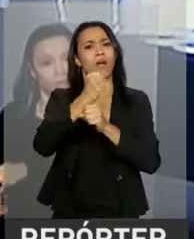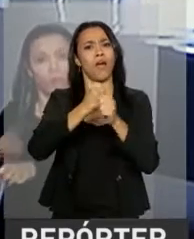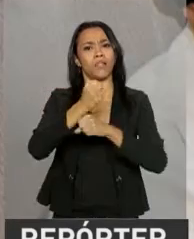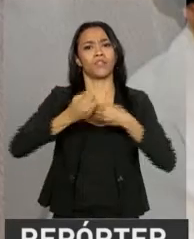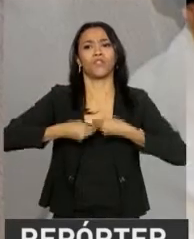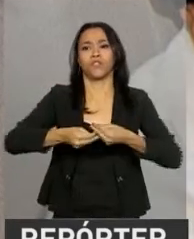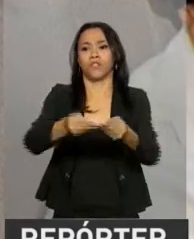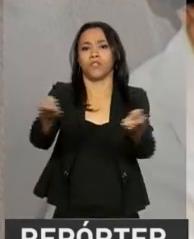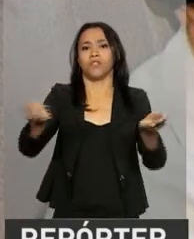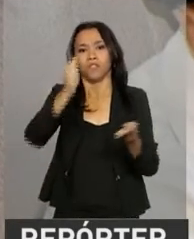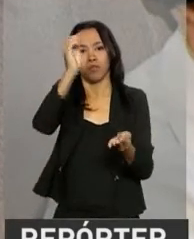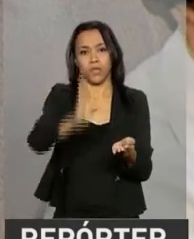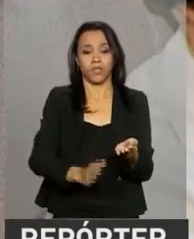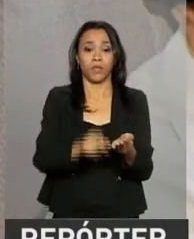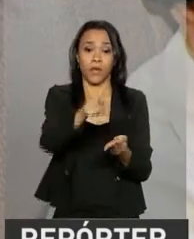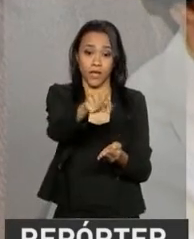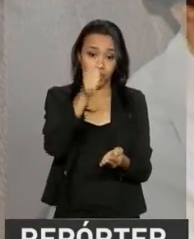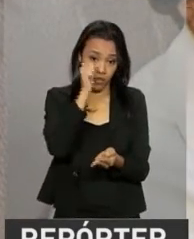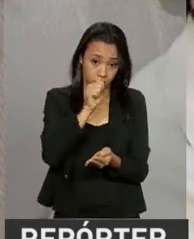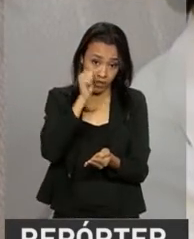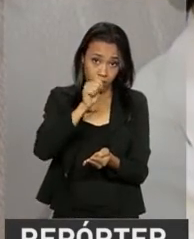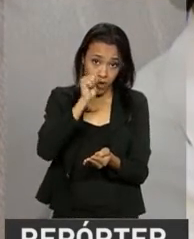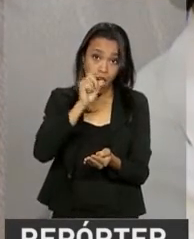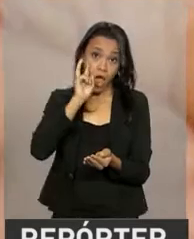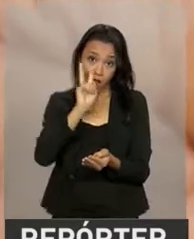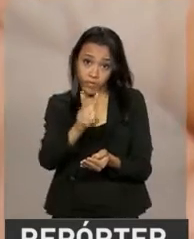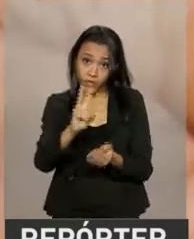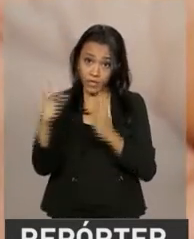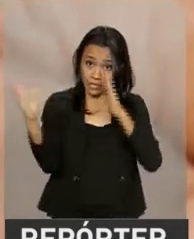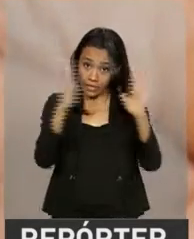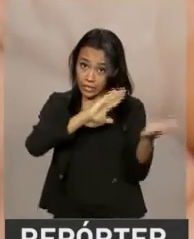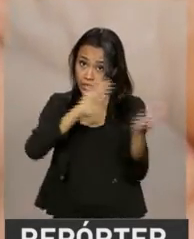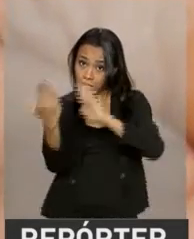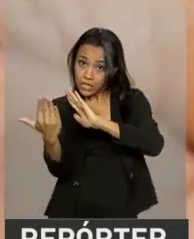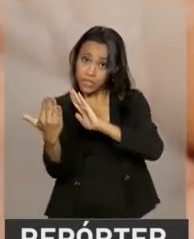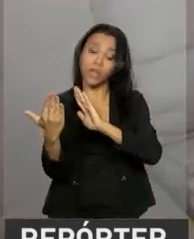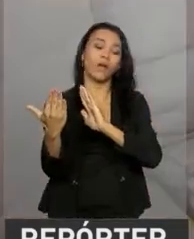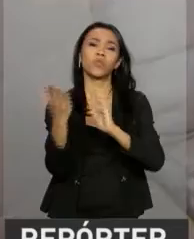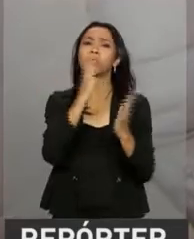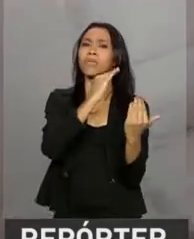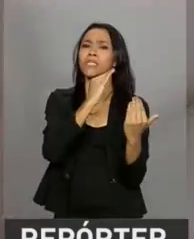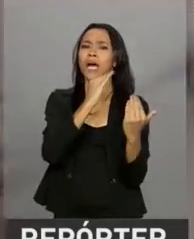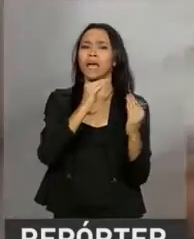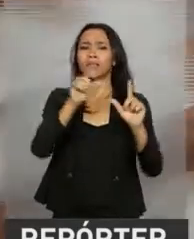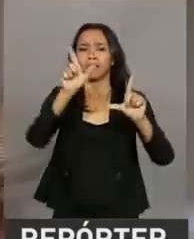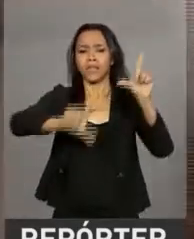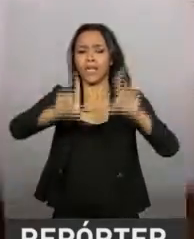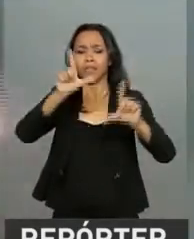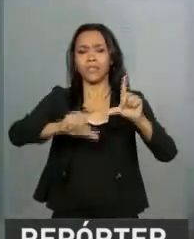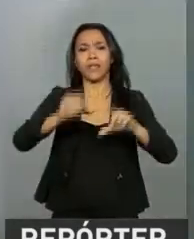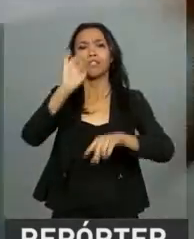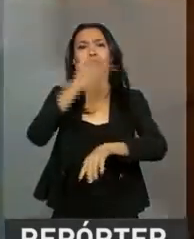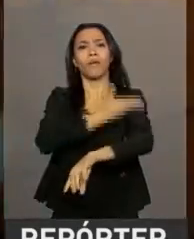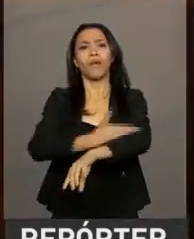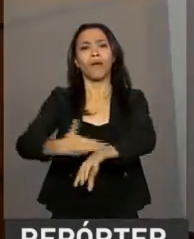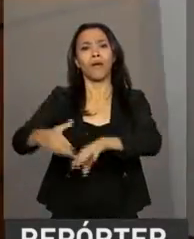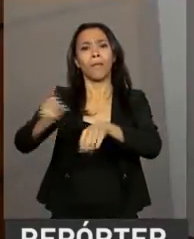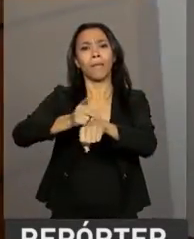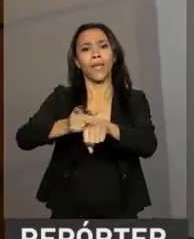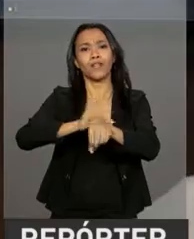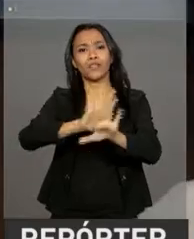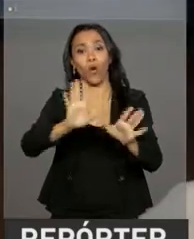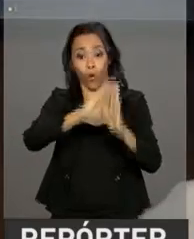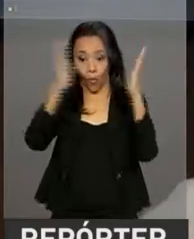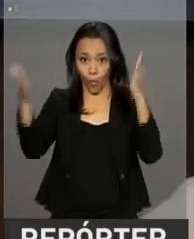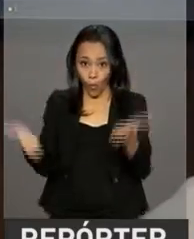brasil a dona francisca acompanhou a transição desde o tempo em que a tv era preta e branca hoje ela assistir à tv digital